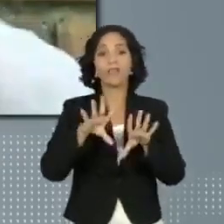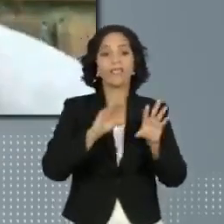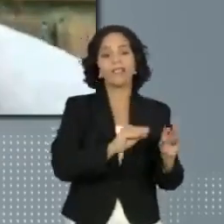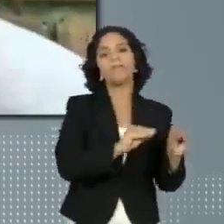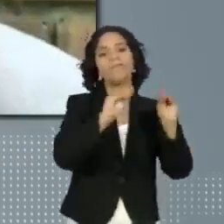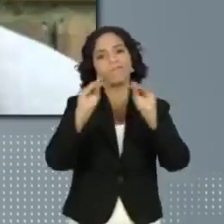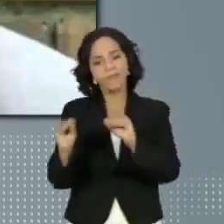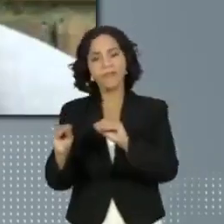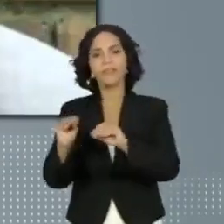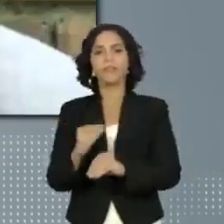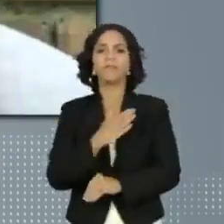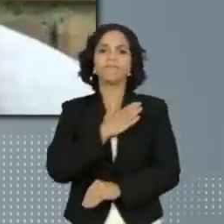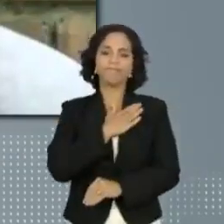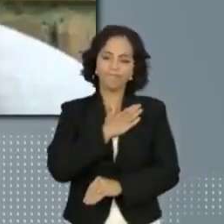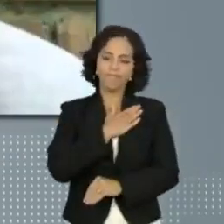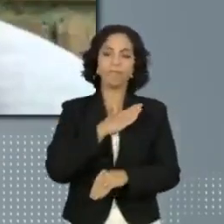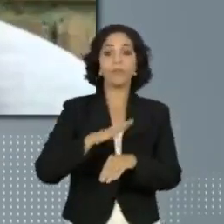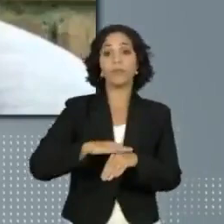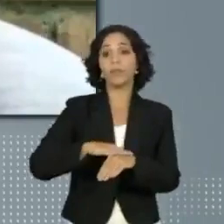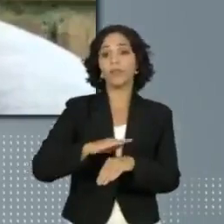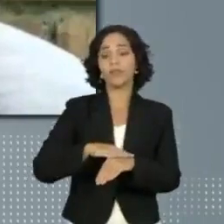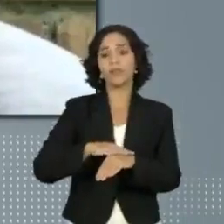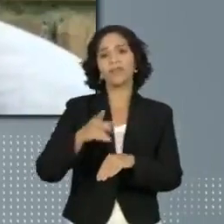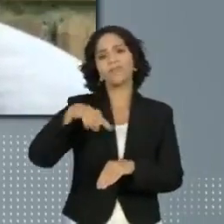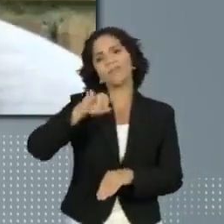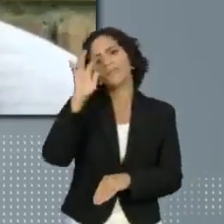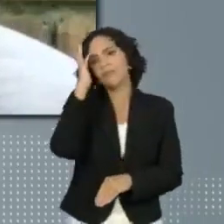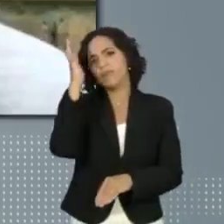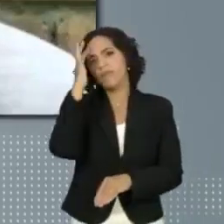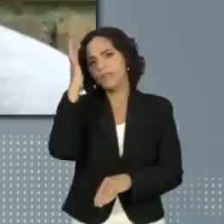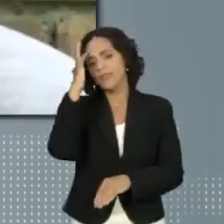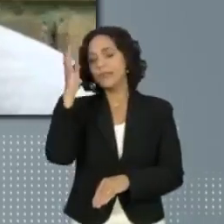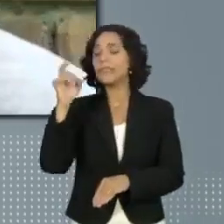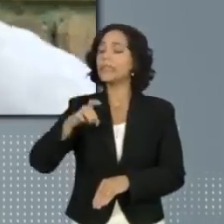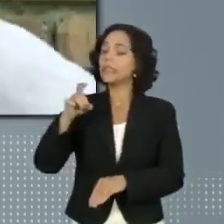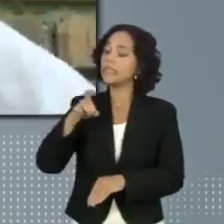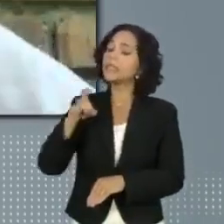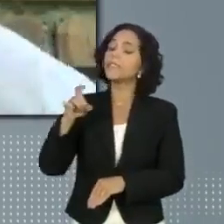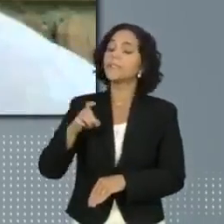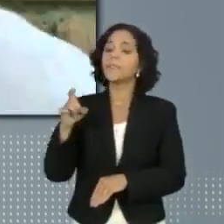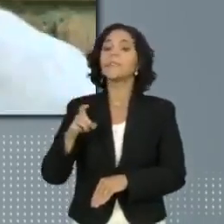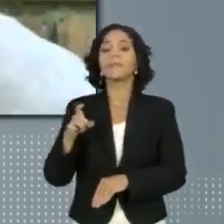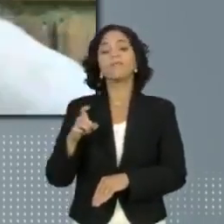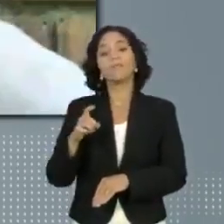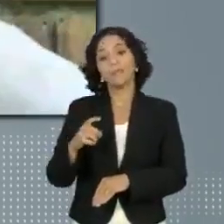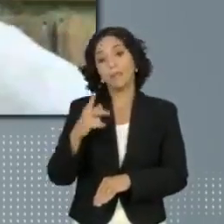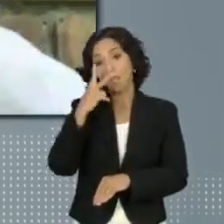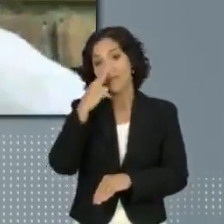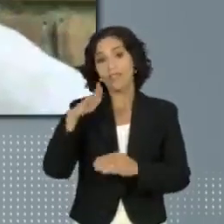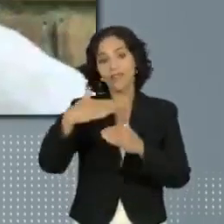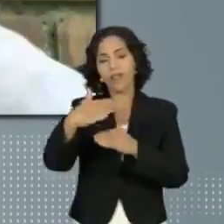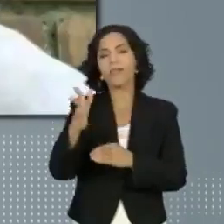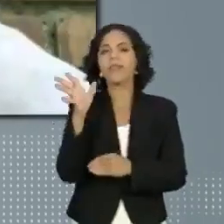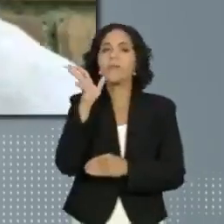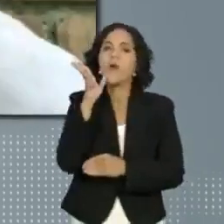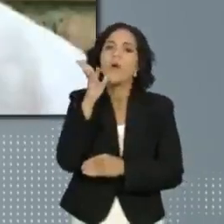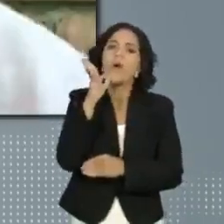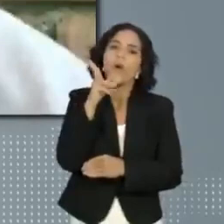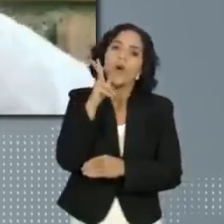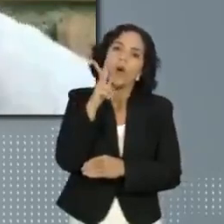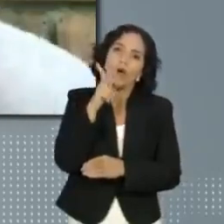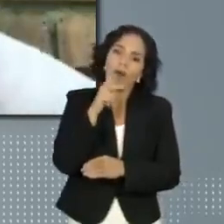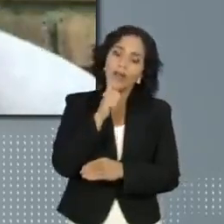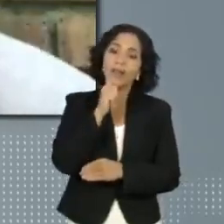o luto, a gente imagina que será uma tarefa assim que vai tomar mais tempo, pelo menos,